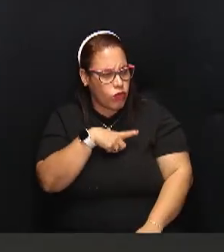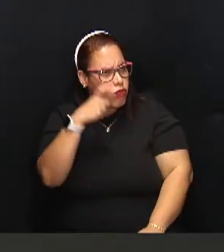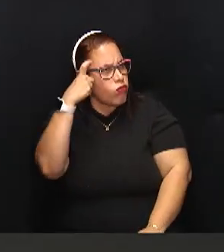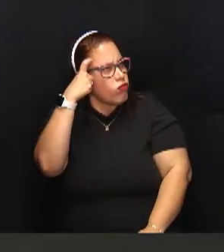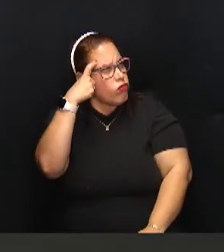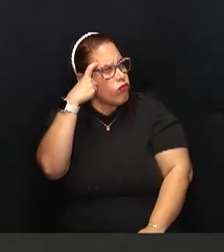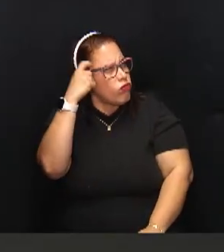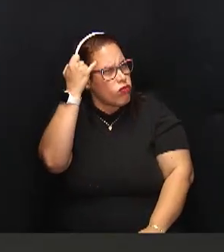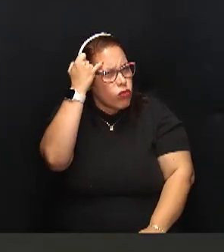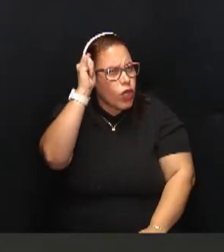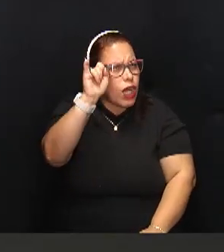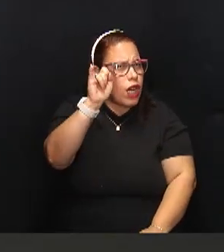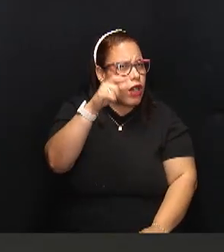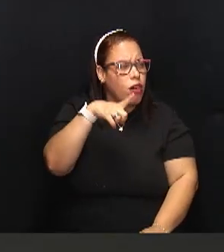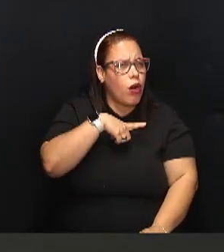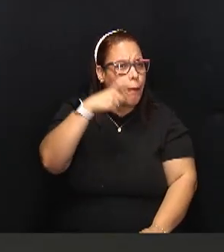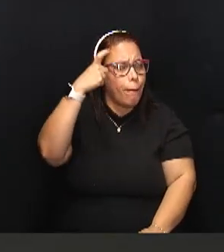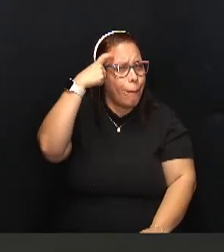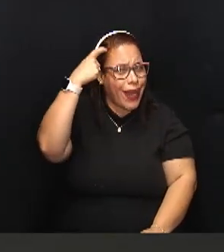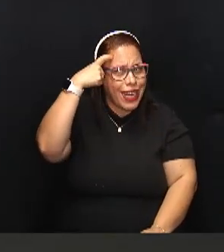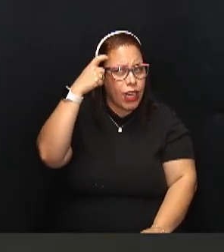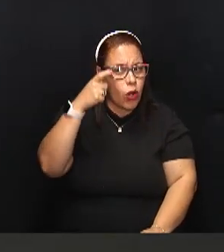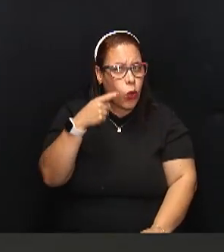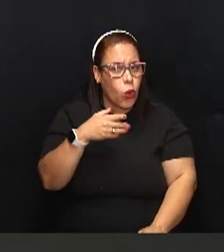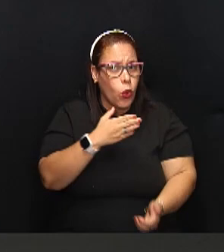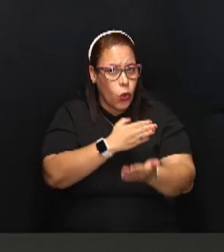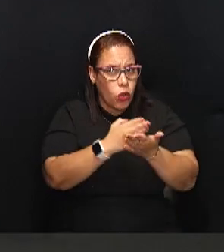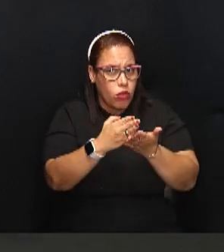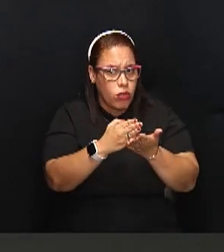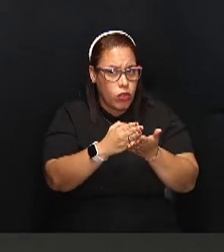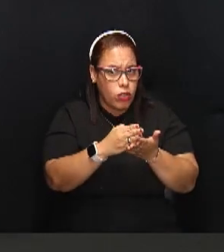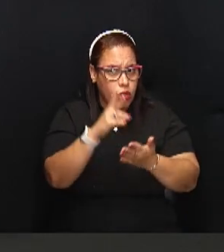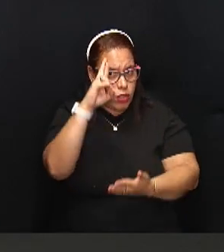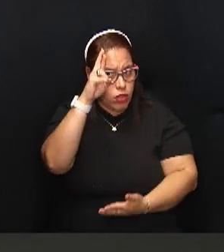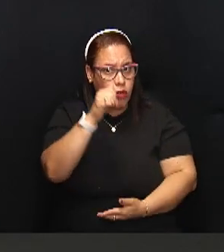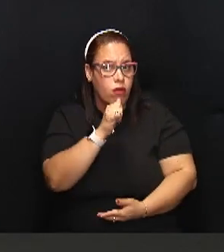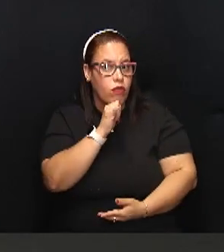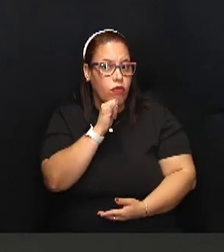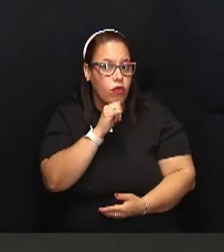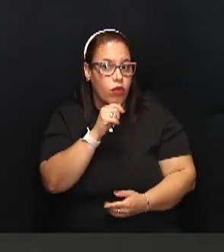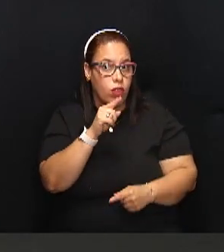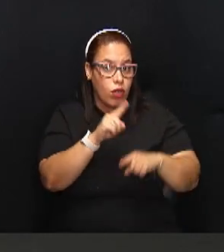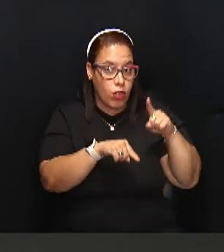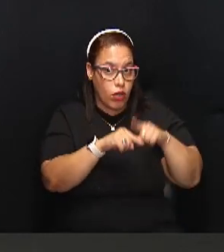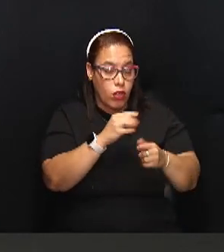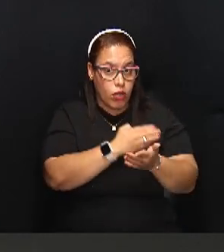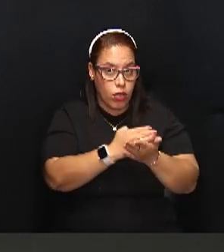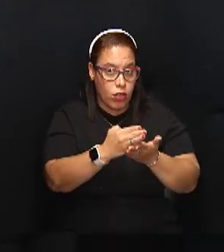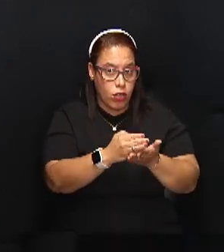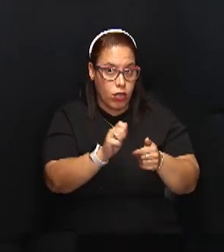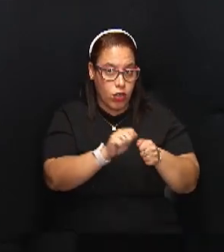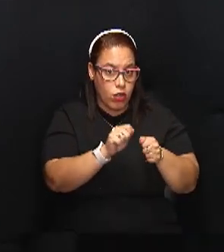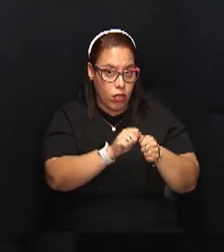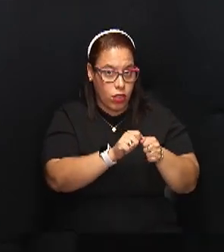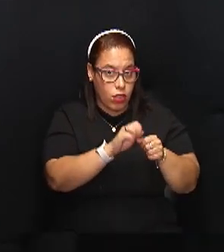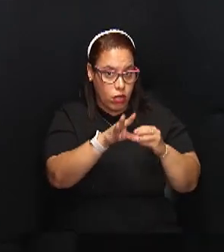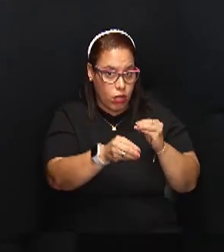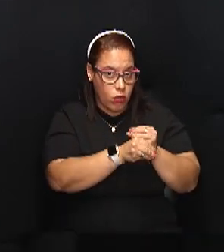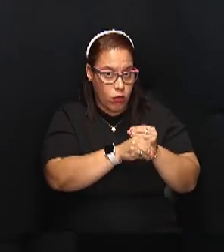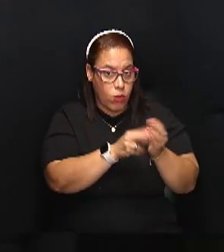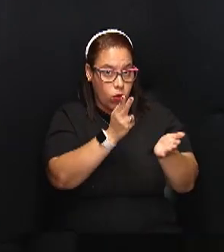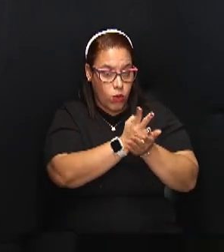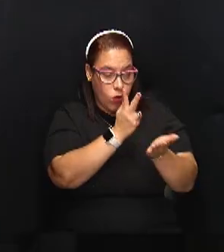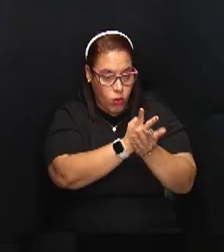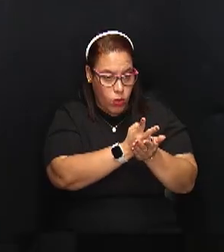alguma coisa que vocês pensam, olha, eu comecei, o senhor falou, por exemplo, desses aparelhos, eu comecei a fazer isso com as emendas, eu vou